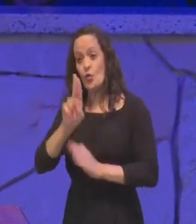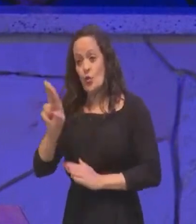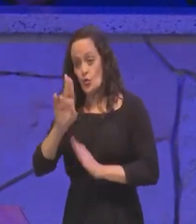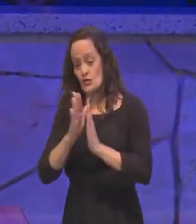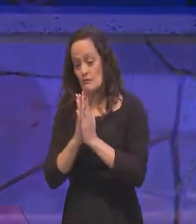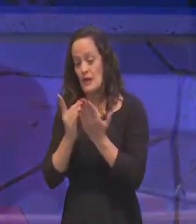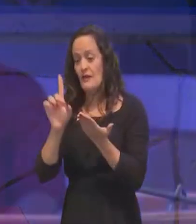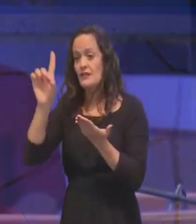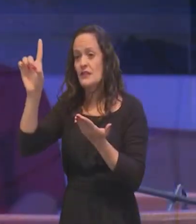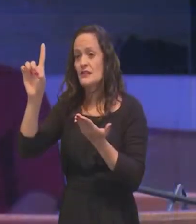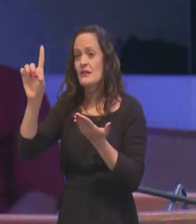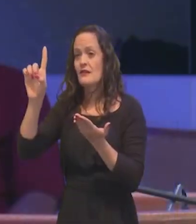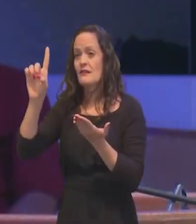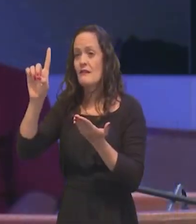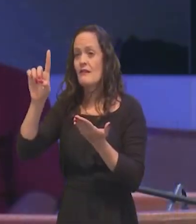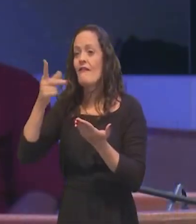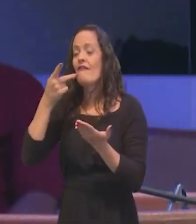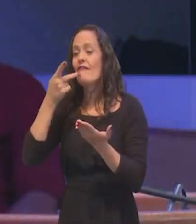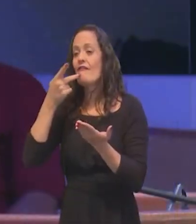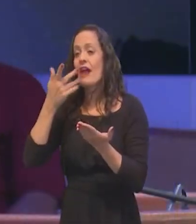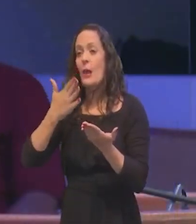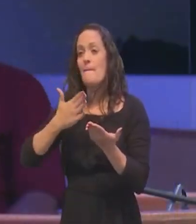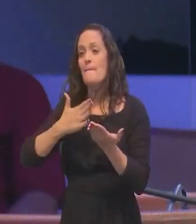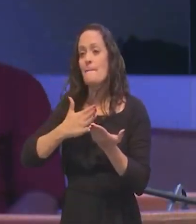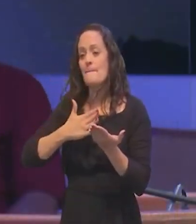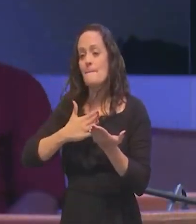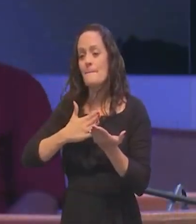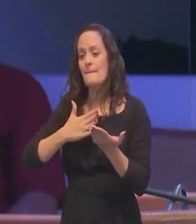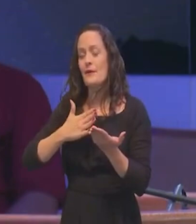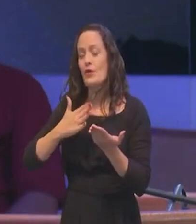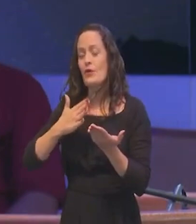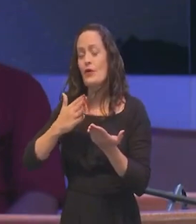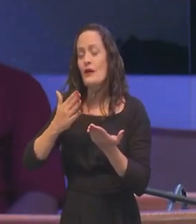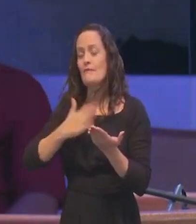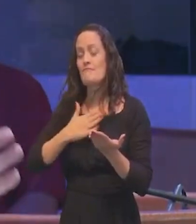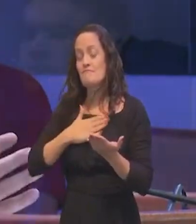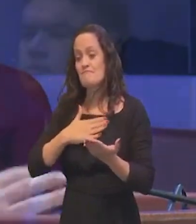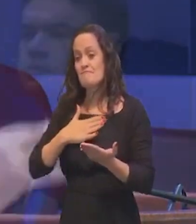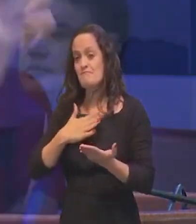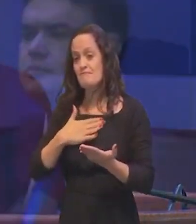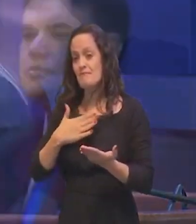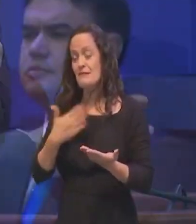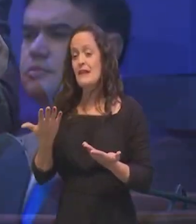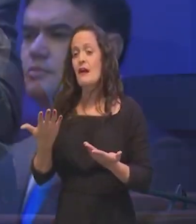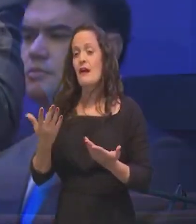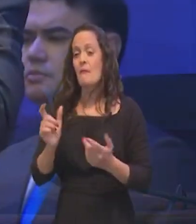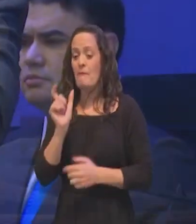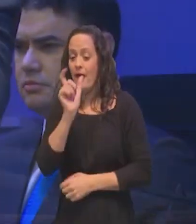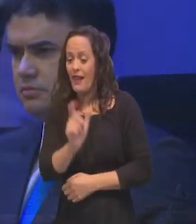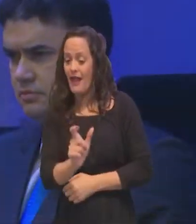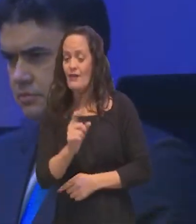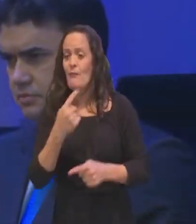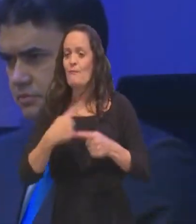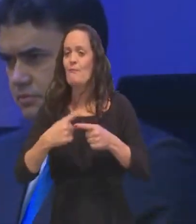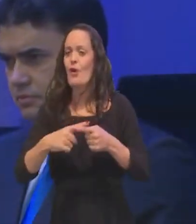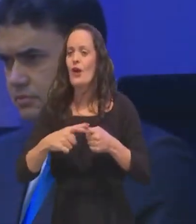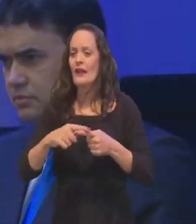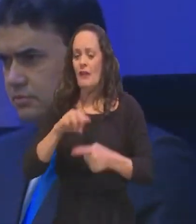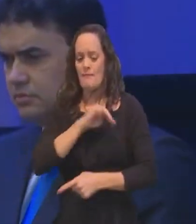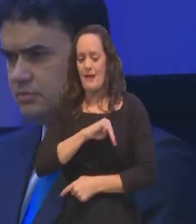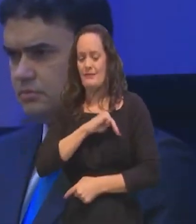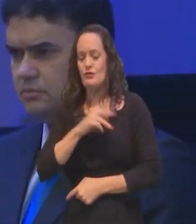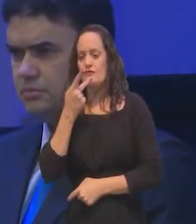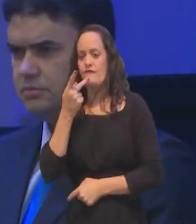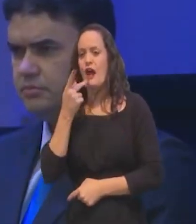esta minha eclésia. É como se Jesus estivesse dizendo, e Mateus registra essa